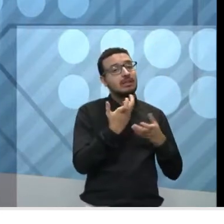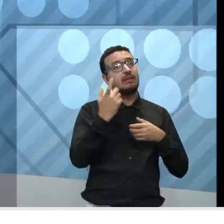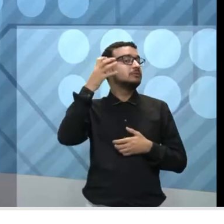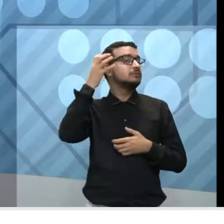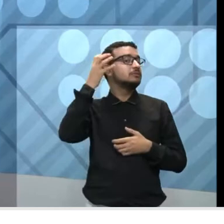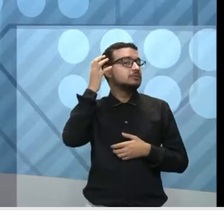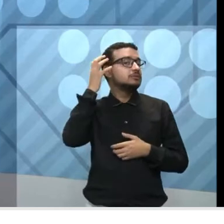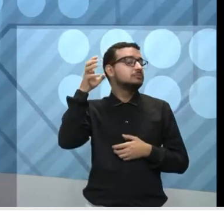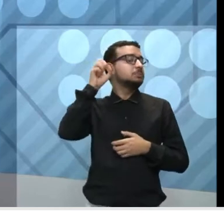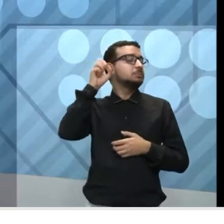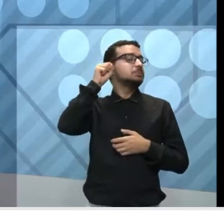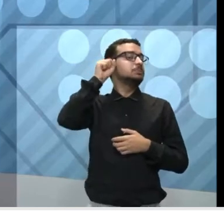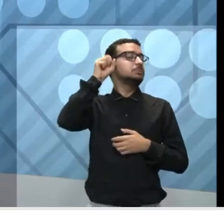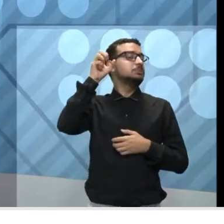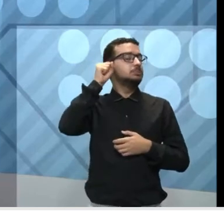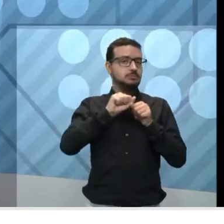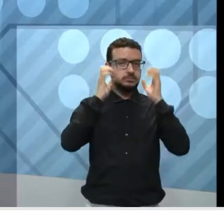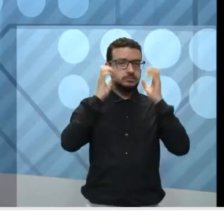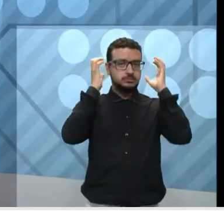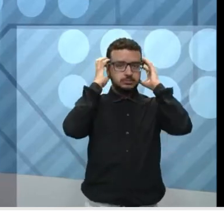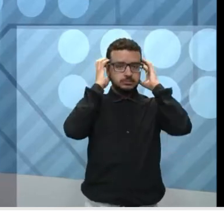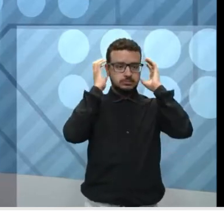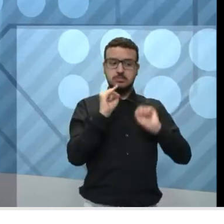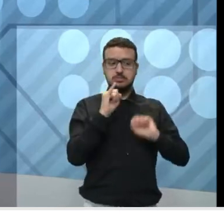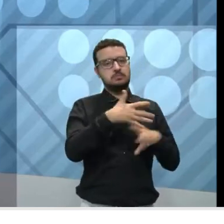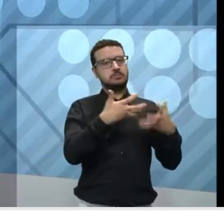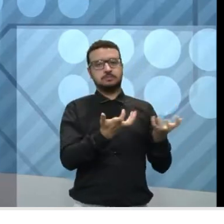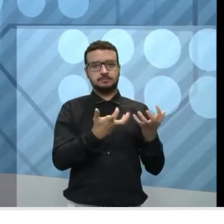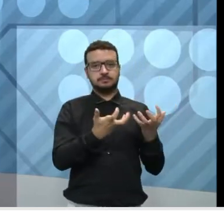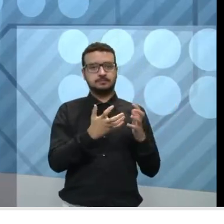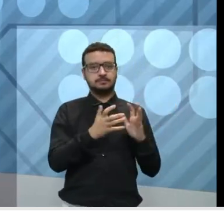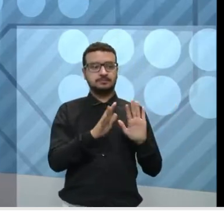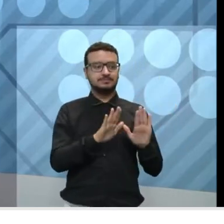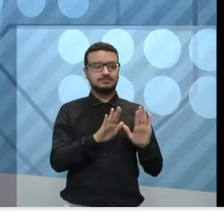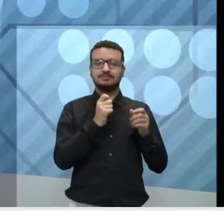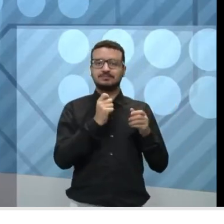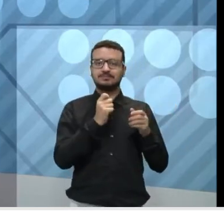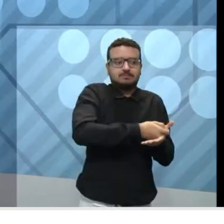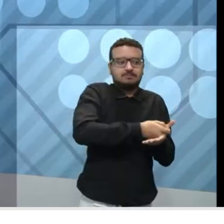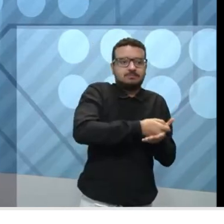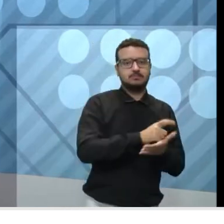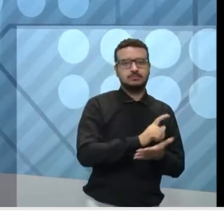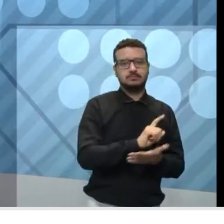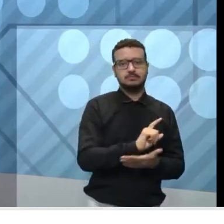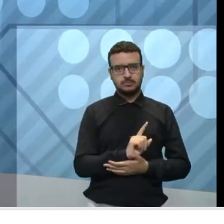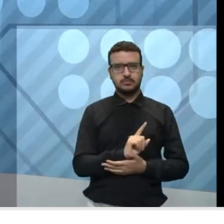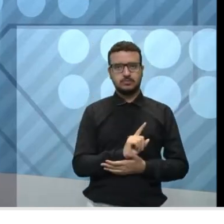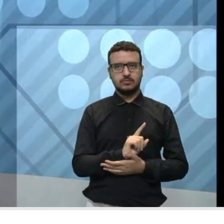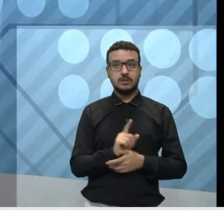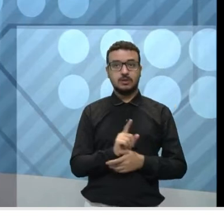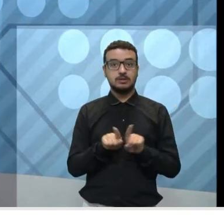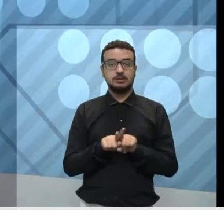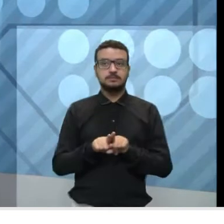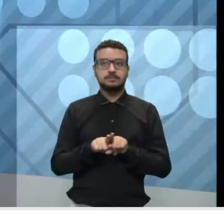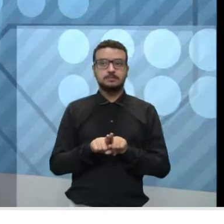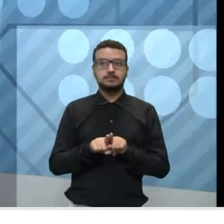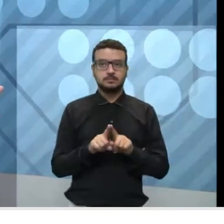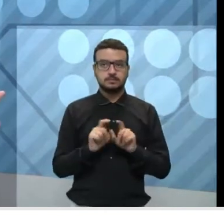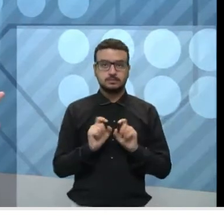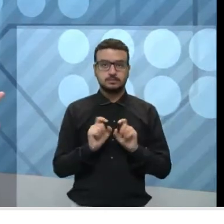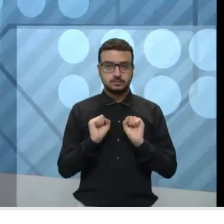ele quiser, tá? Mas não impõe isso. E também não pode também favorecer a ele essa